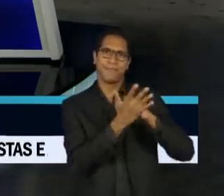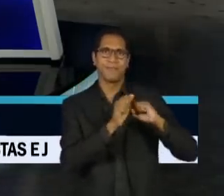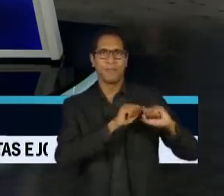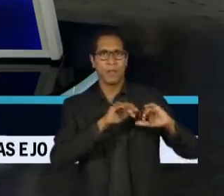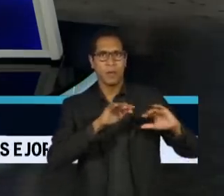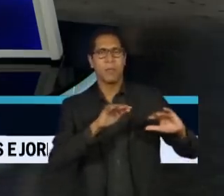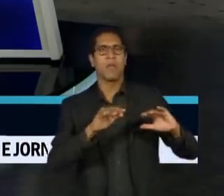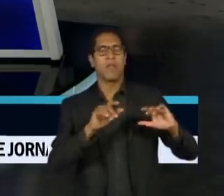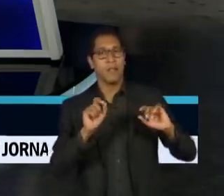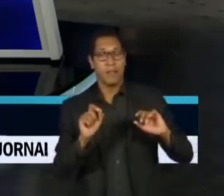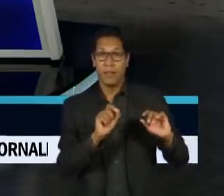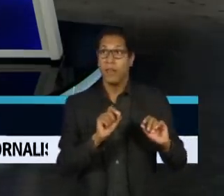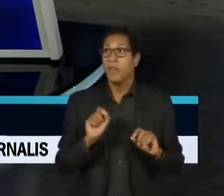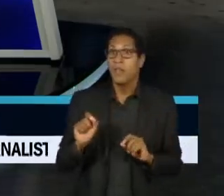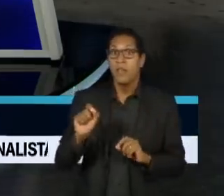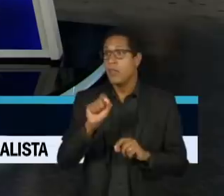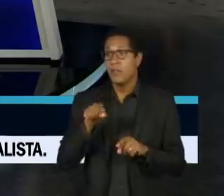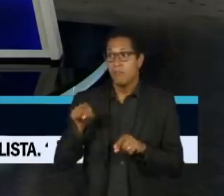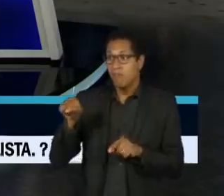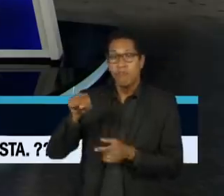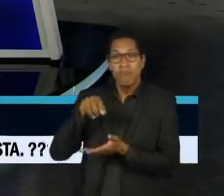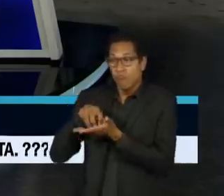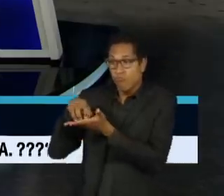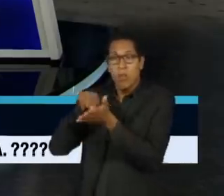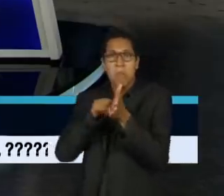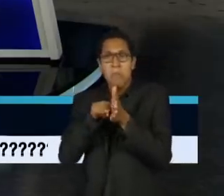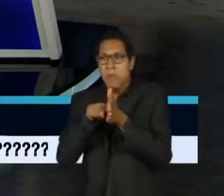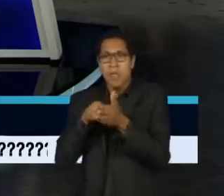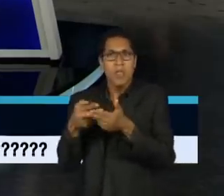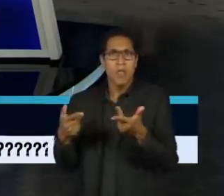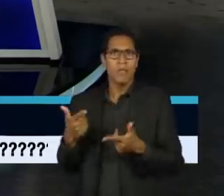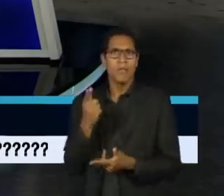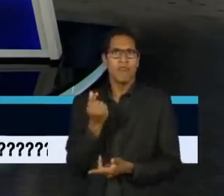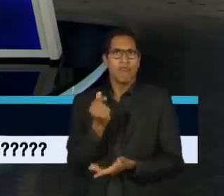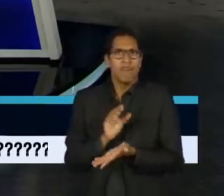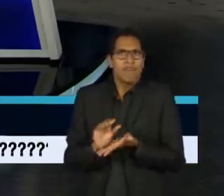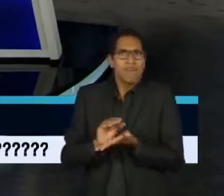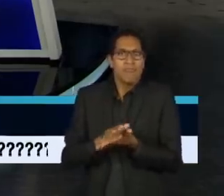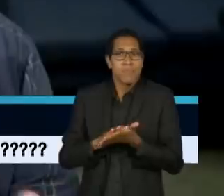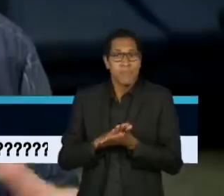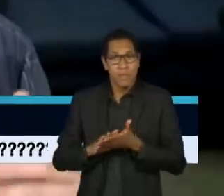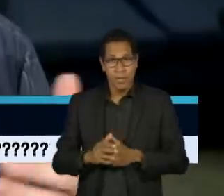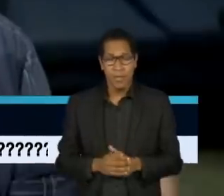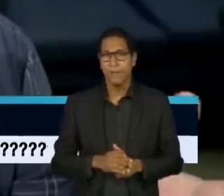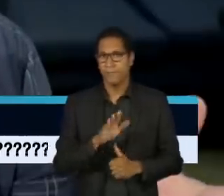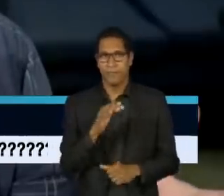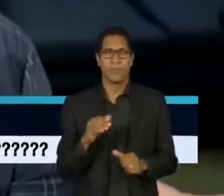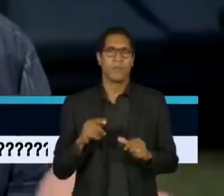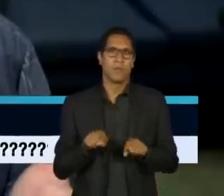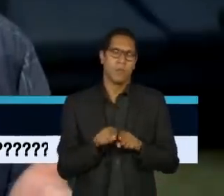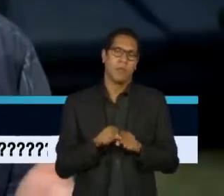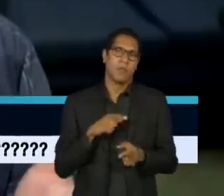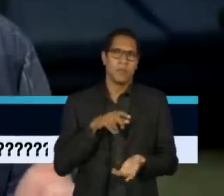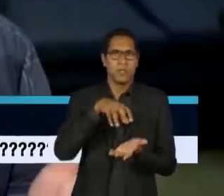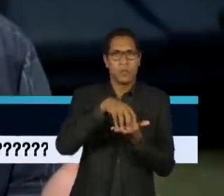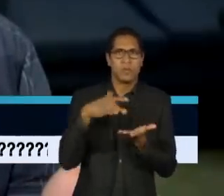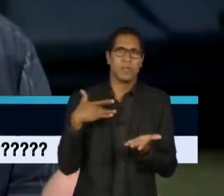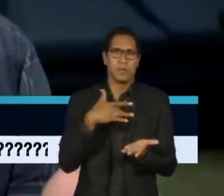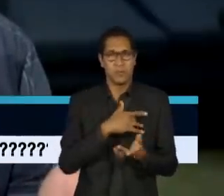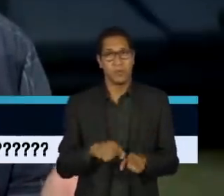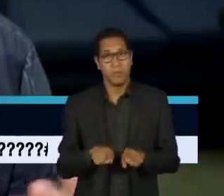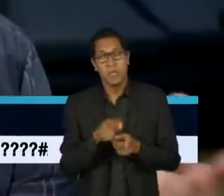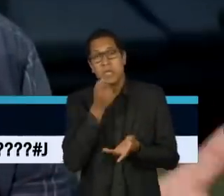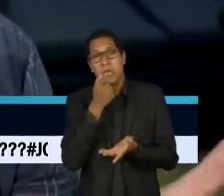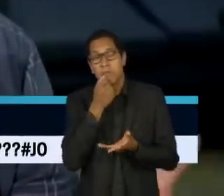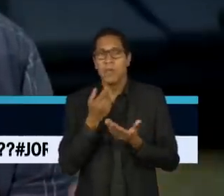que fazem isso estão sem financiamento, sem falar no problema da saúde, no problema de importação de medicamentos e nos brasileiros todos que estão